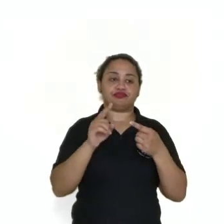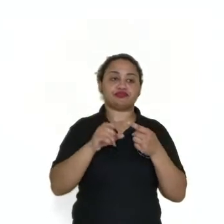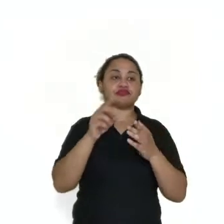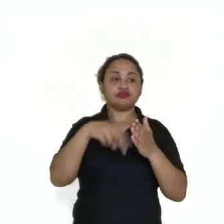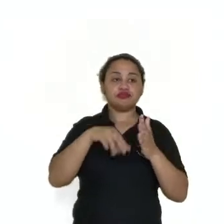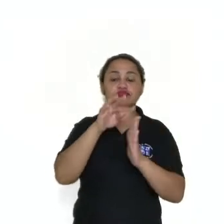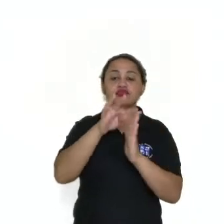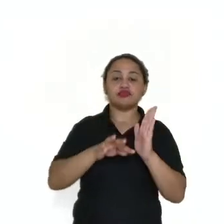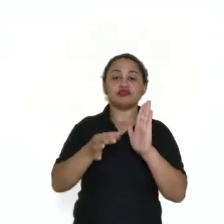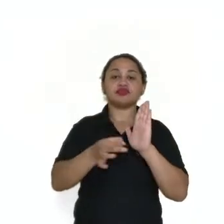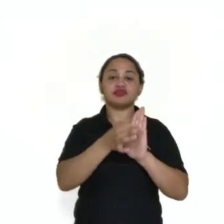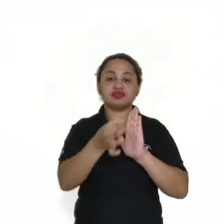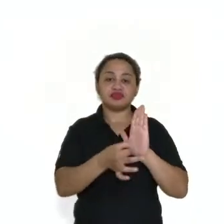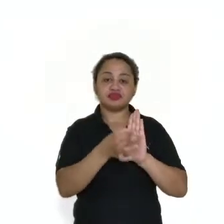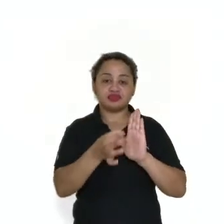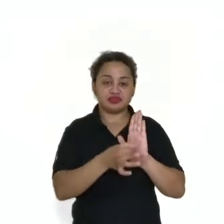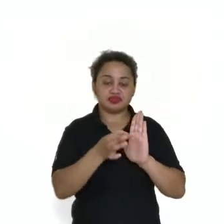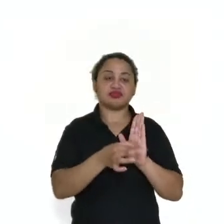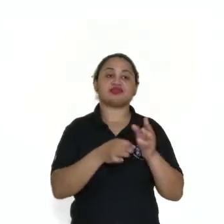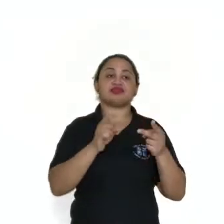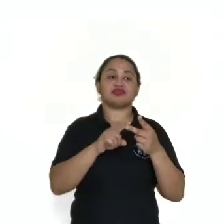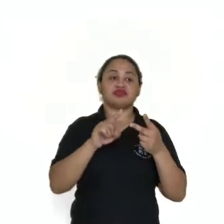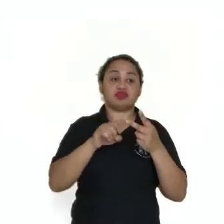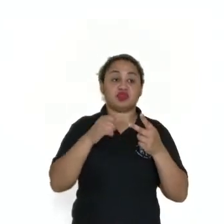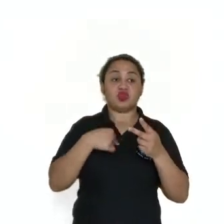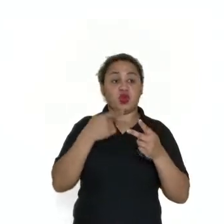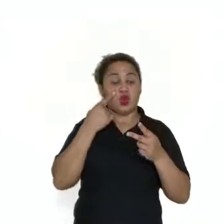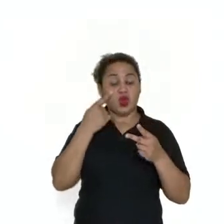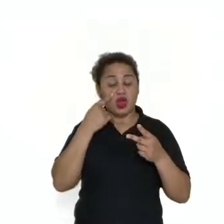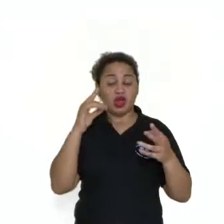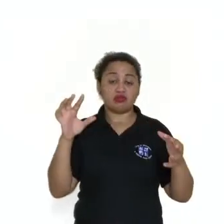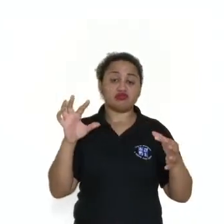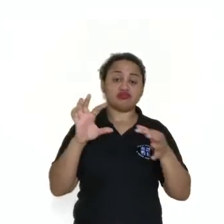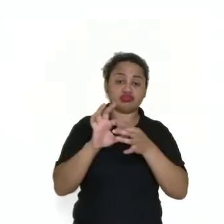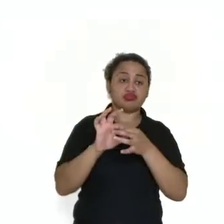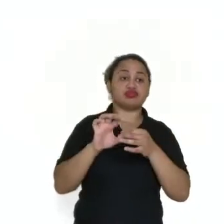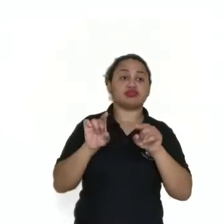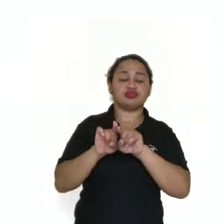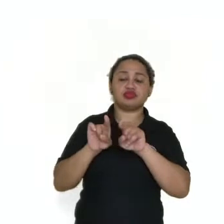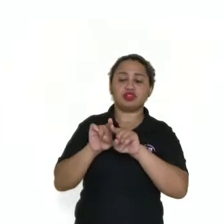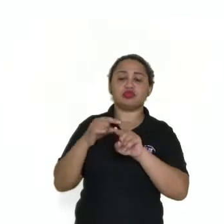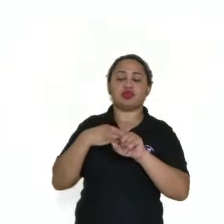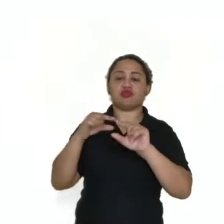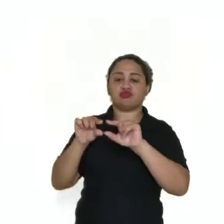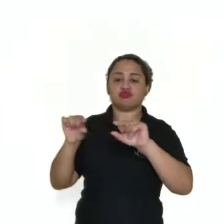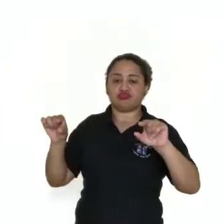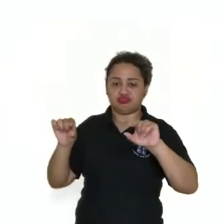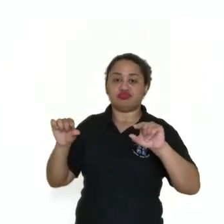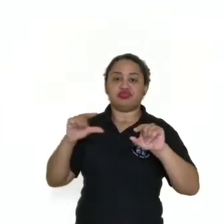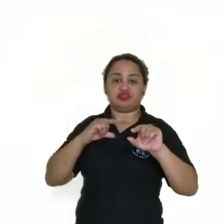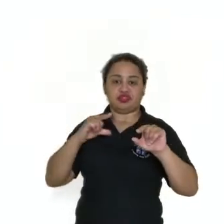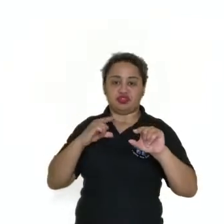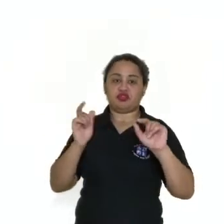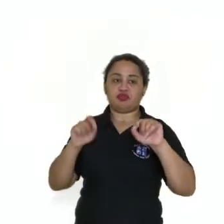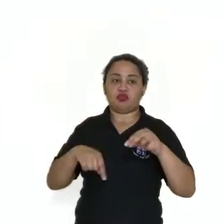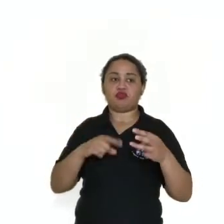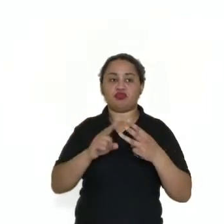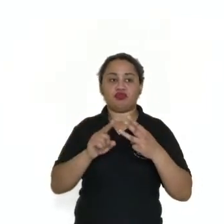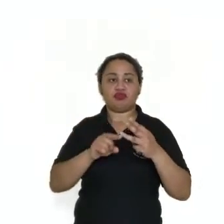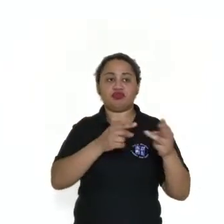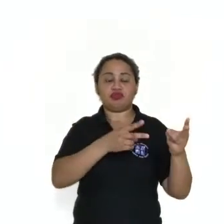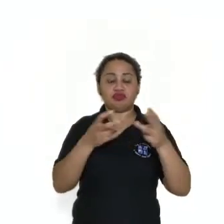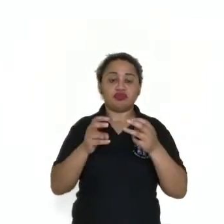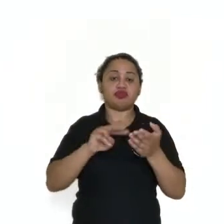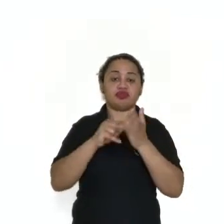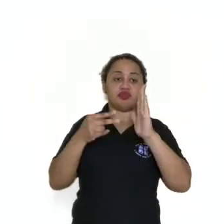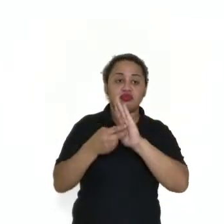ler um texto argumentativo, revisar as conjunções e as locuções conjuntivas, reconhecer o